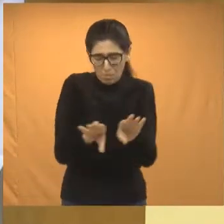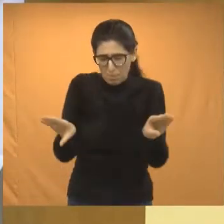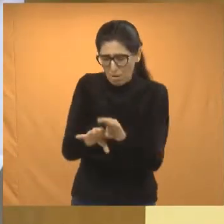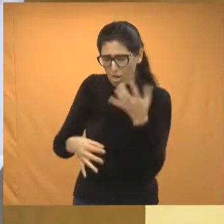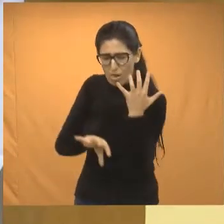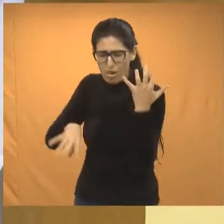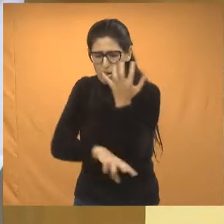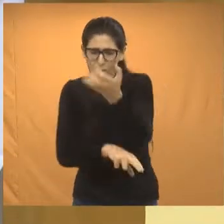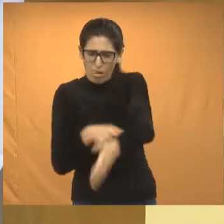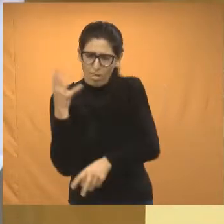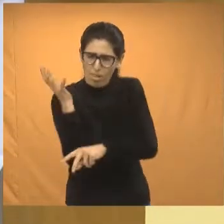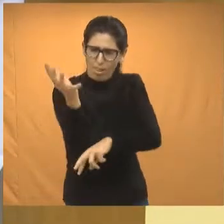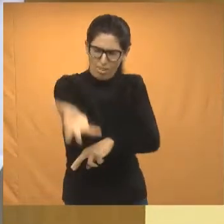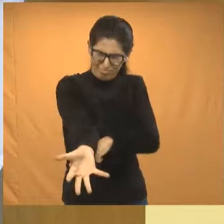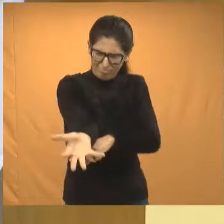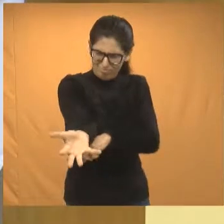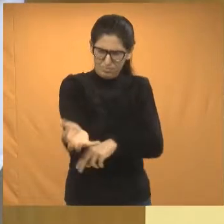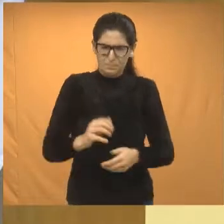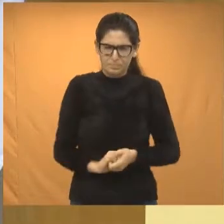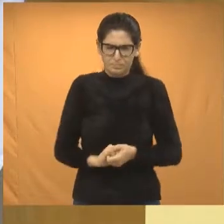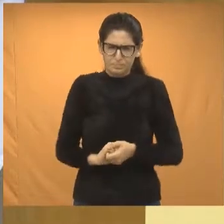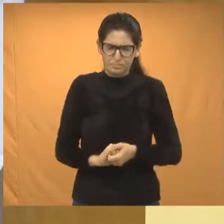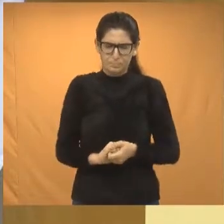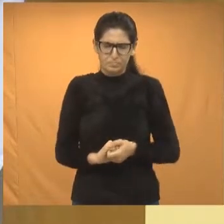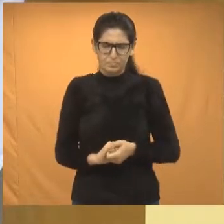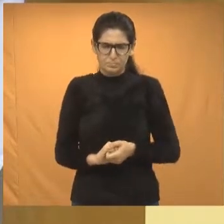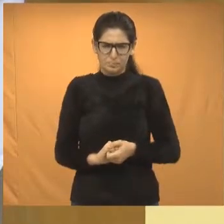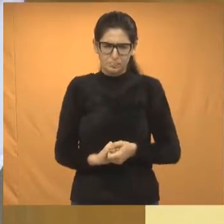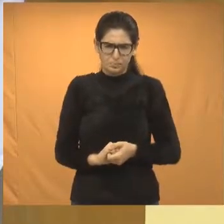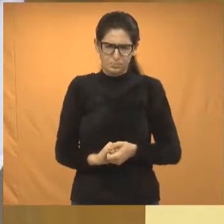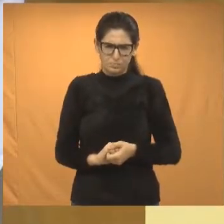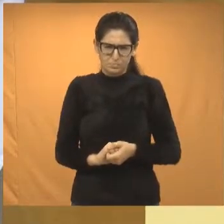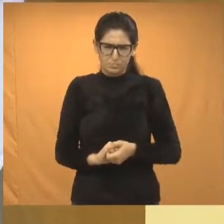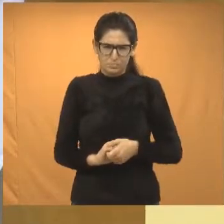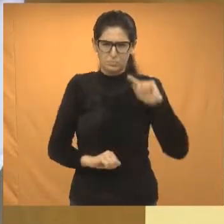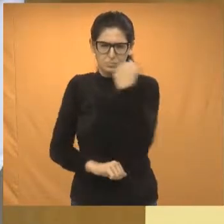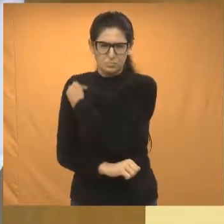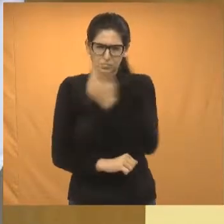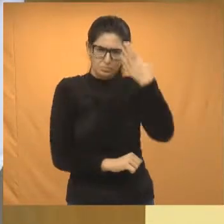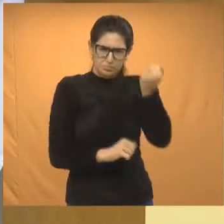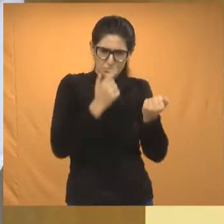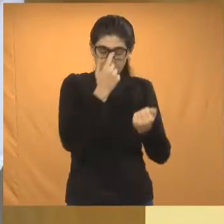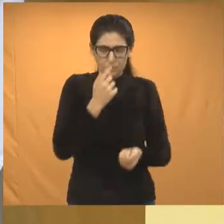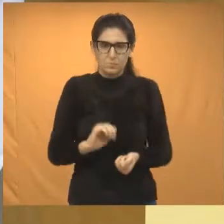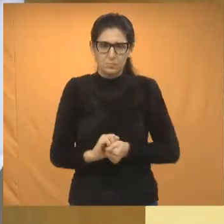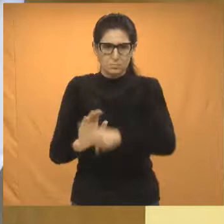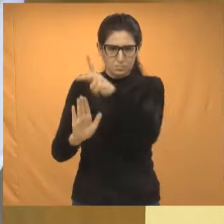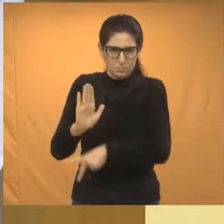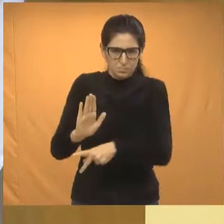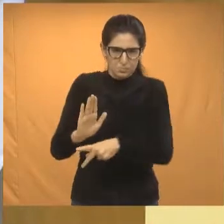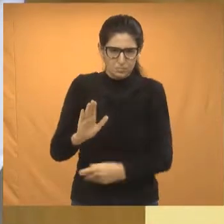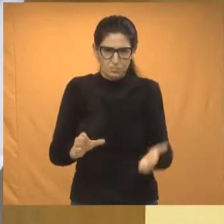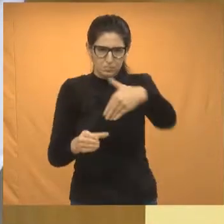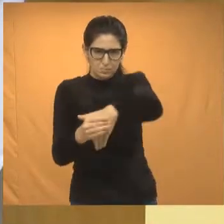coloquei, aplicando-se as mais restritivas, por conta, a gente sabe, acabamos de votar aqui um projeto que o pessoal não